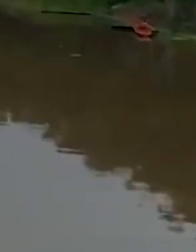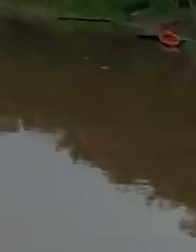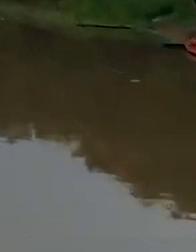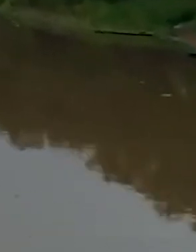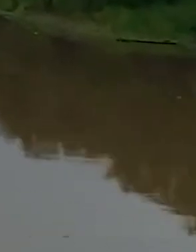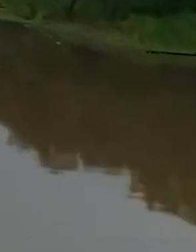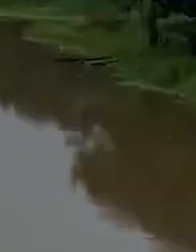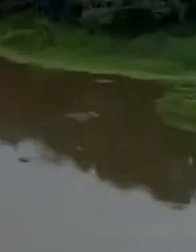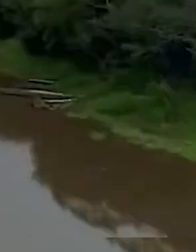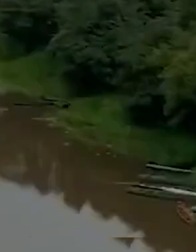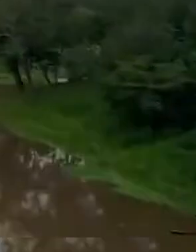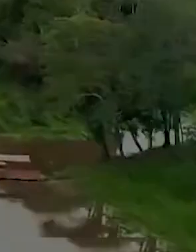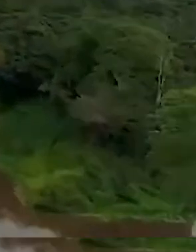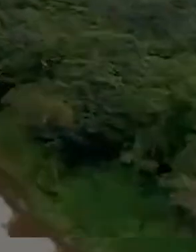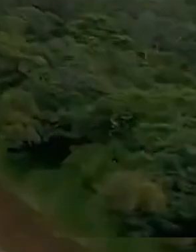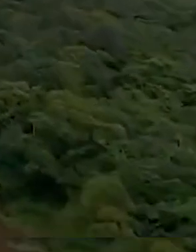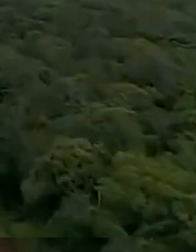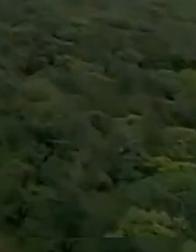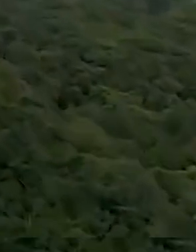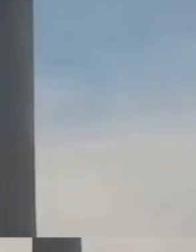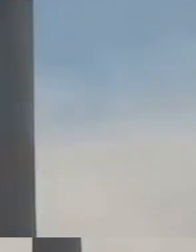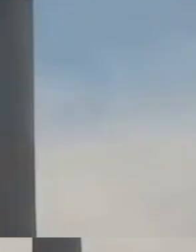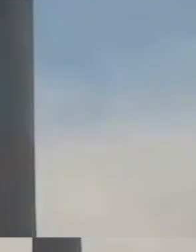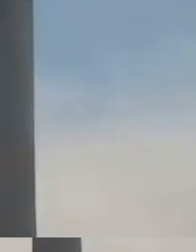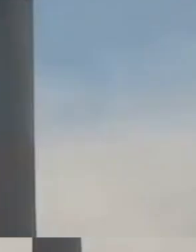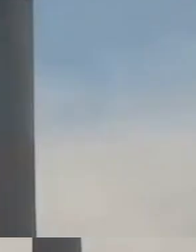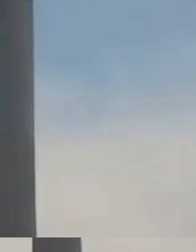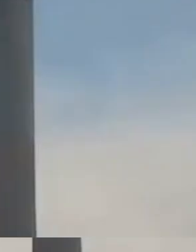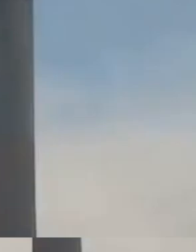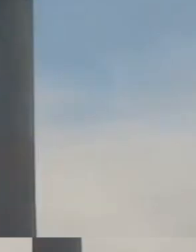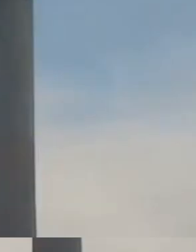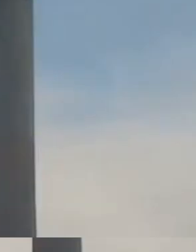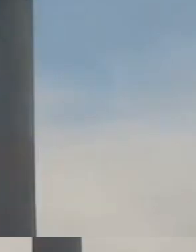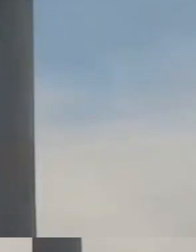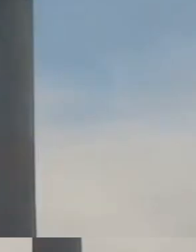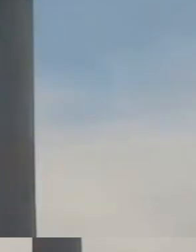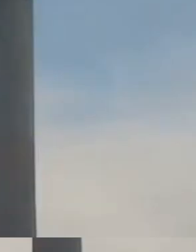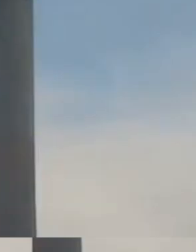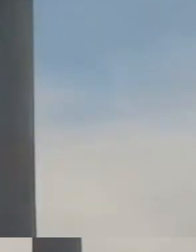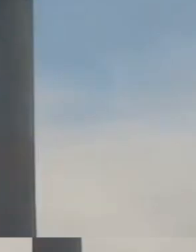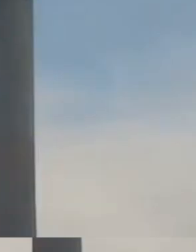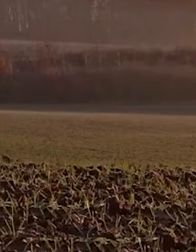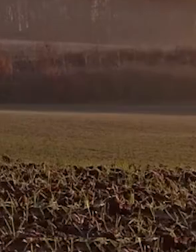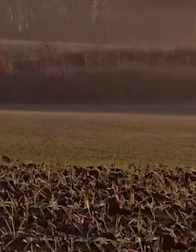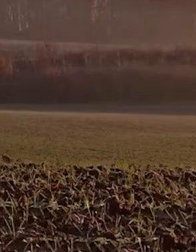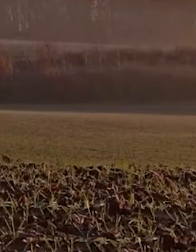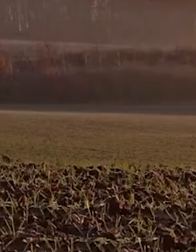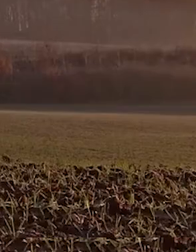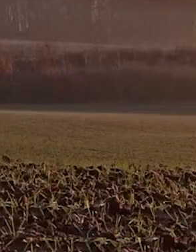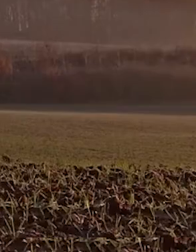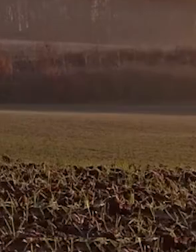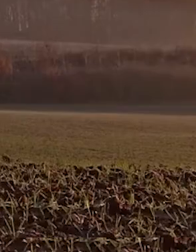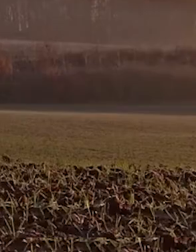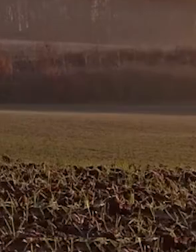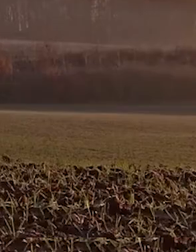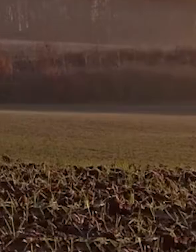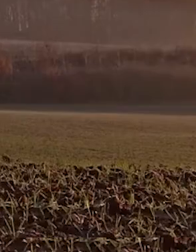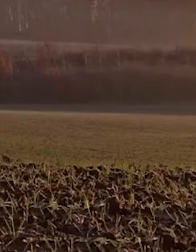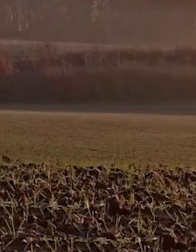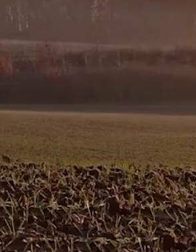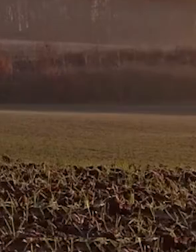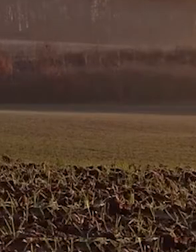mundo, atrás apenas da China e dos Estados Unidos, que, embora sejam os maiores poluidores do planeta, também são os que